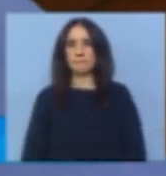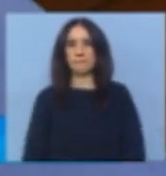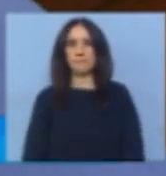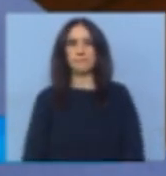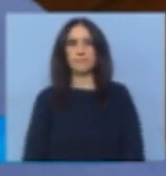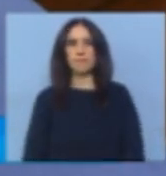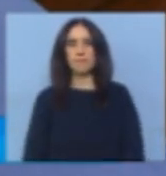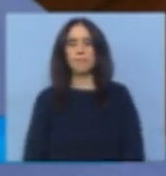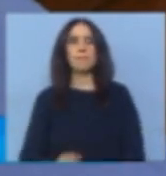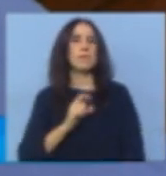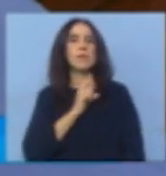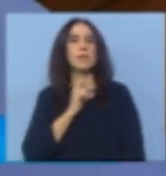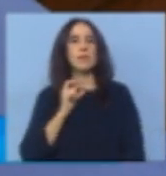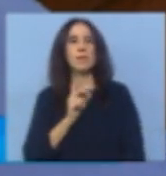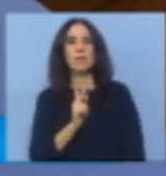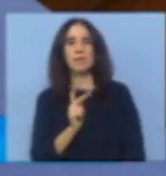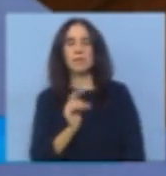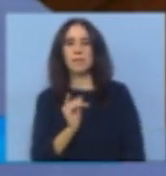Padre Vítor, de alguma forma